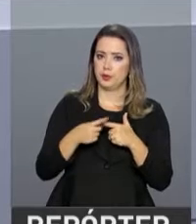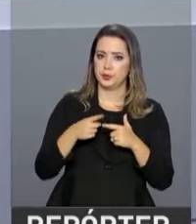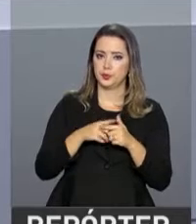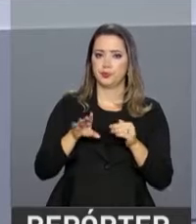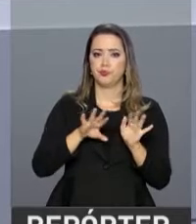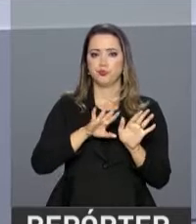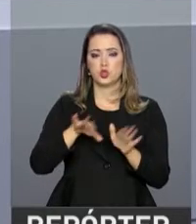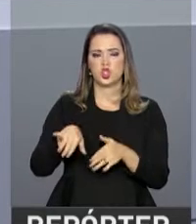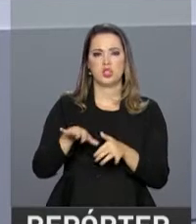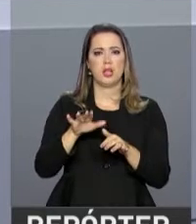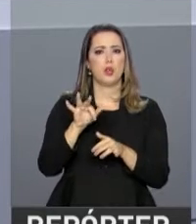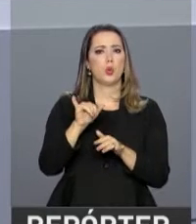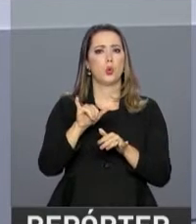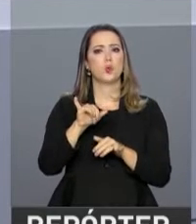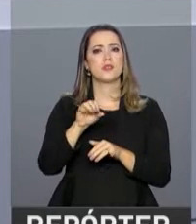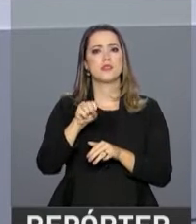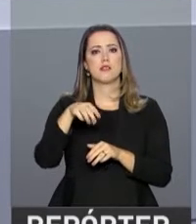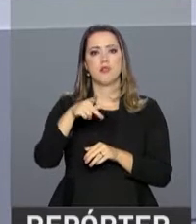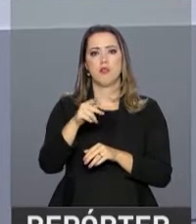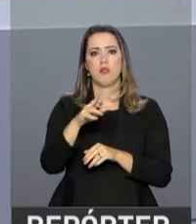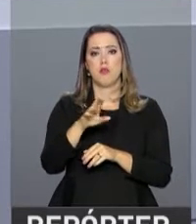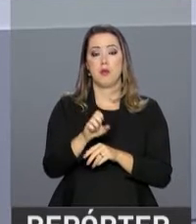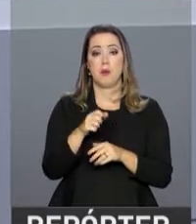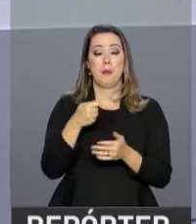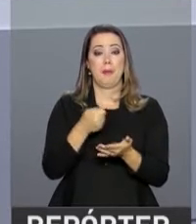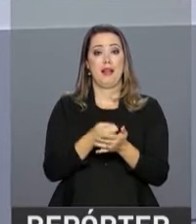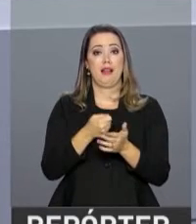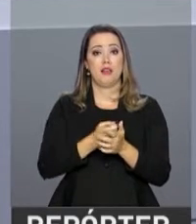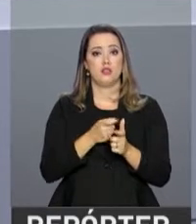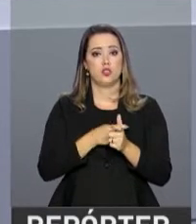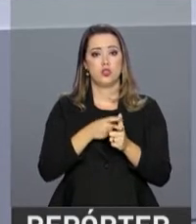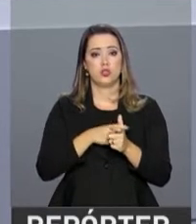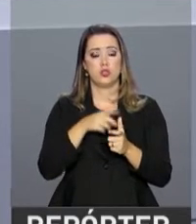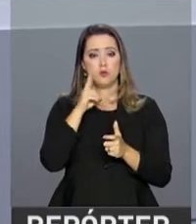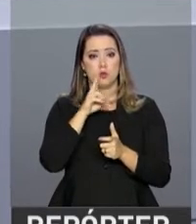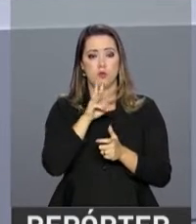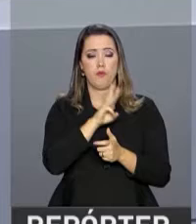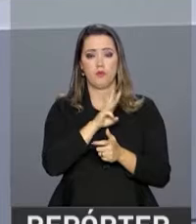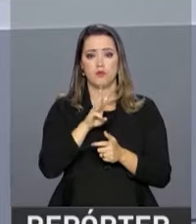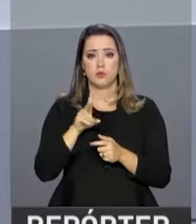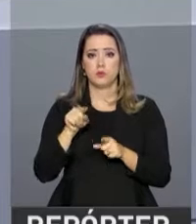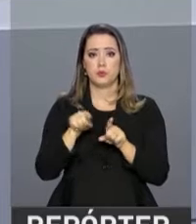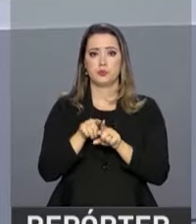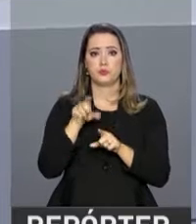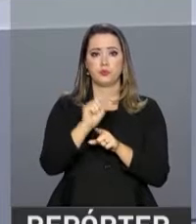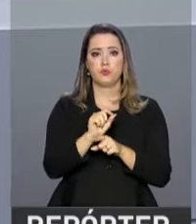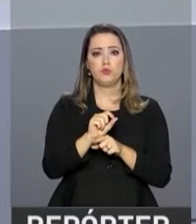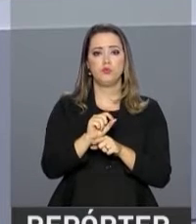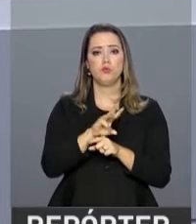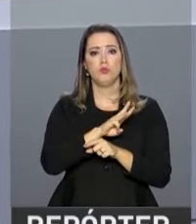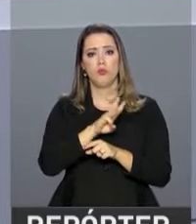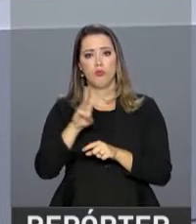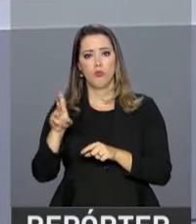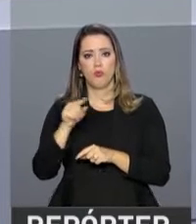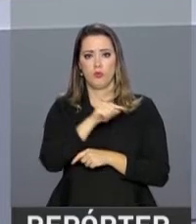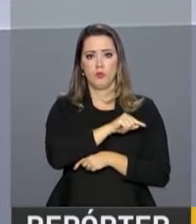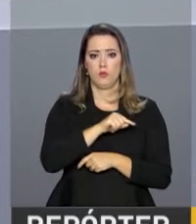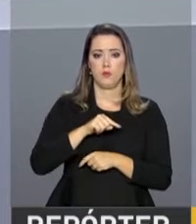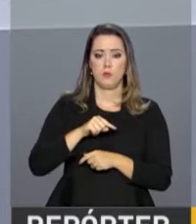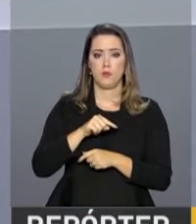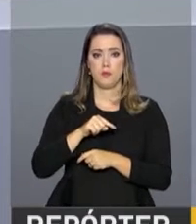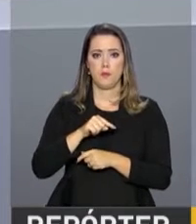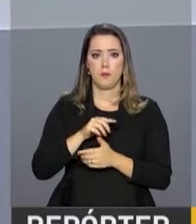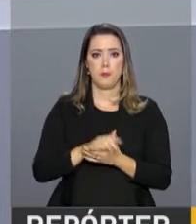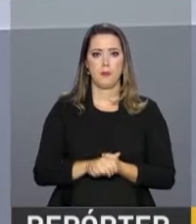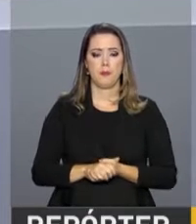Simples Nacional. Para quitar os débitos, basta clicar na opção Parcelamento Convencional no portal do Simples Nacional.